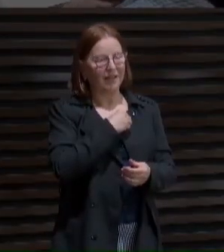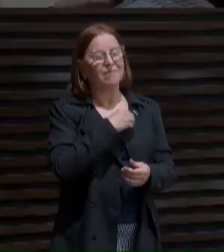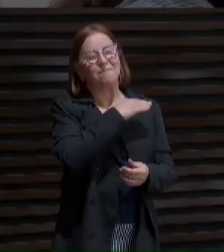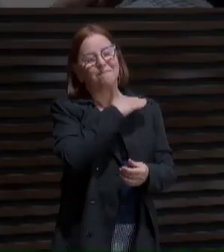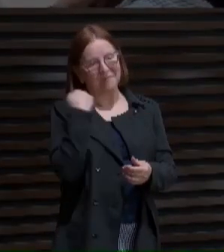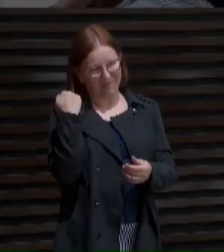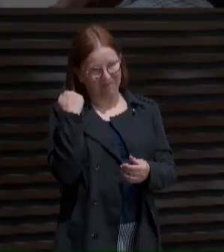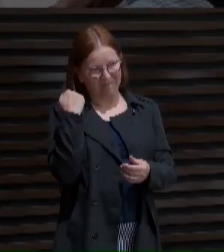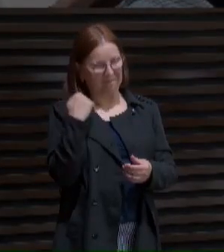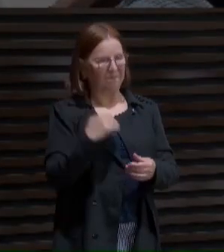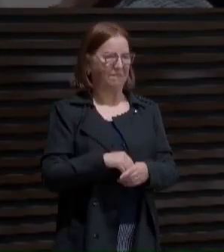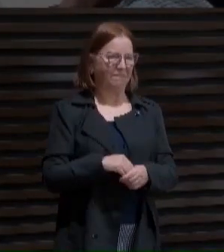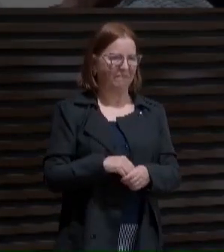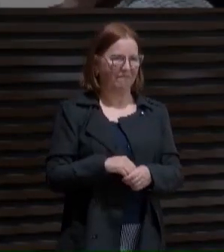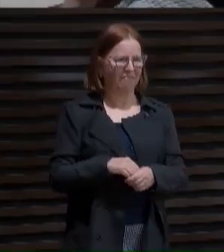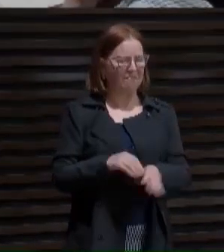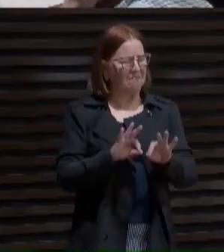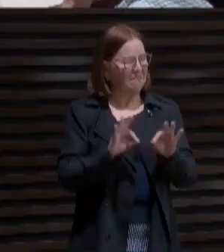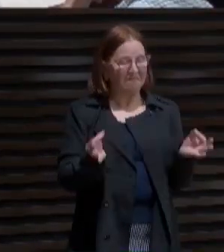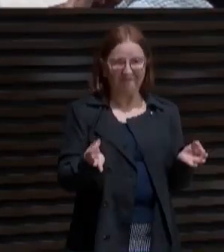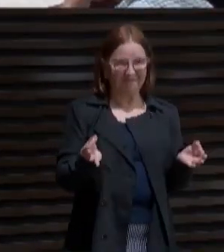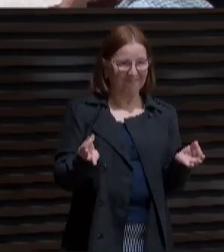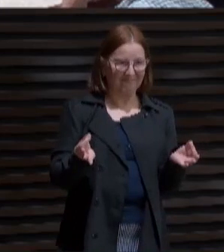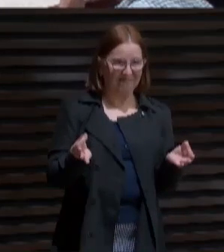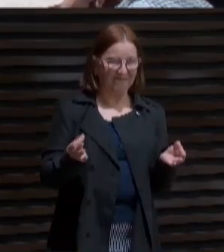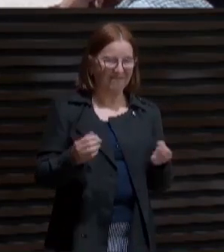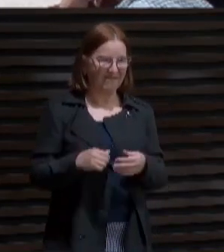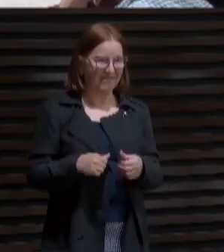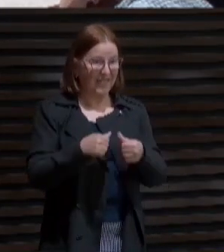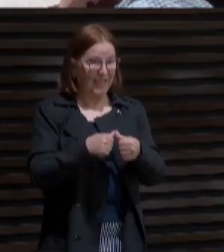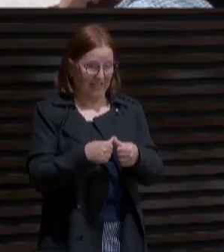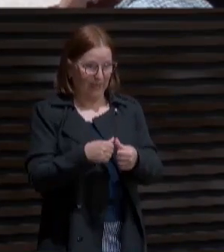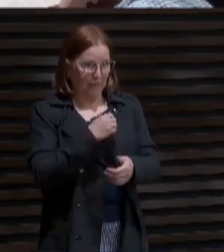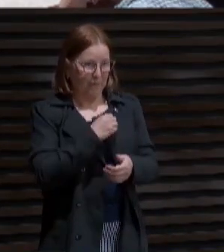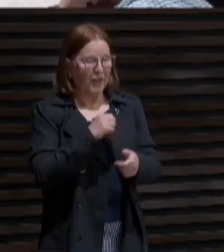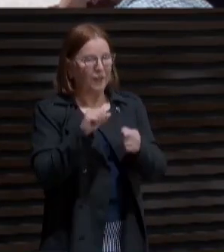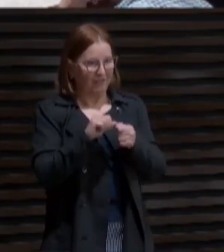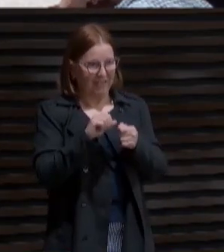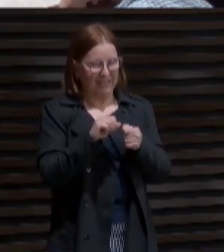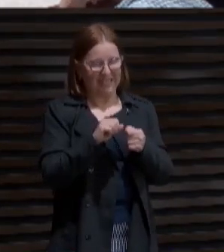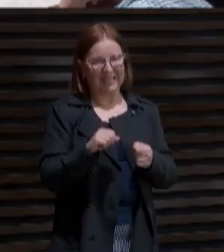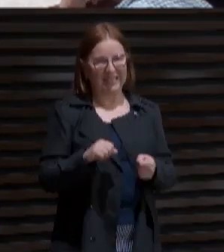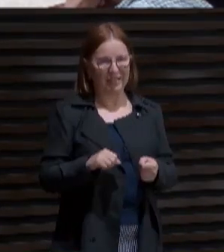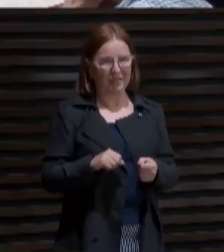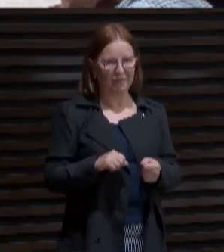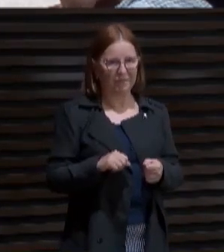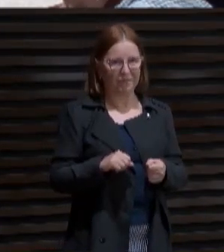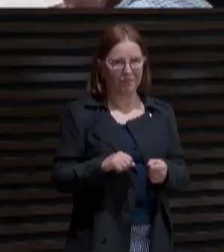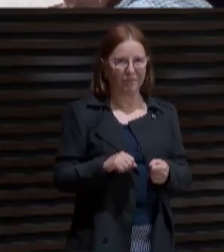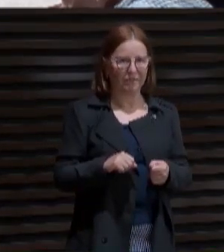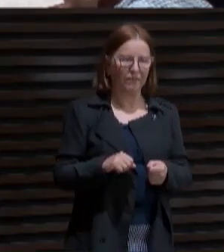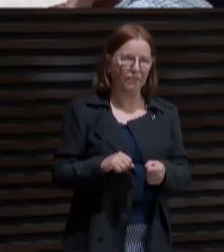morrerá. Simples assim. E é isso que o pecado fez. Então, o prognóstico,